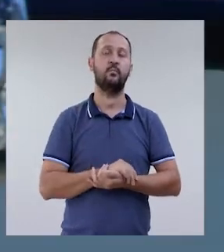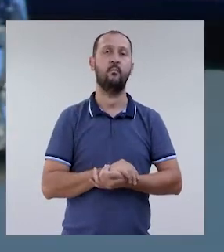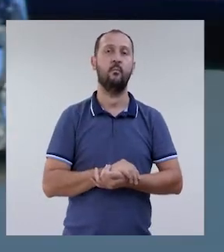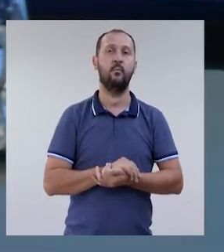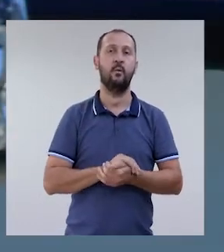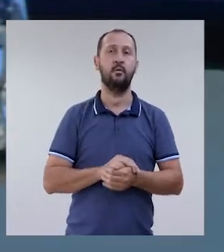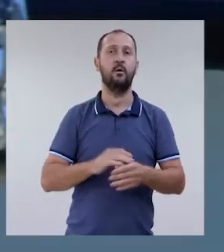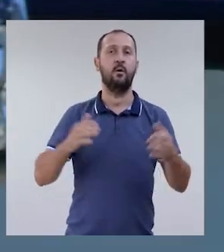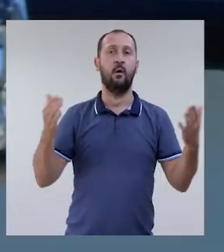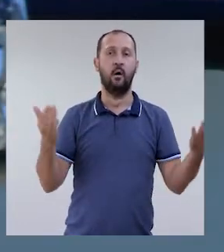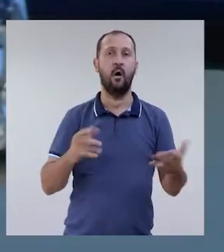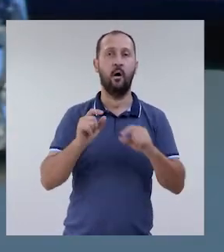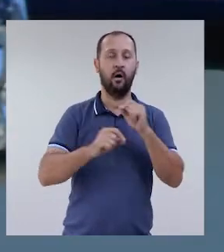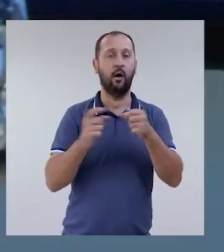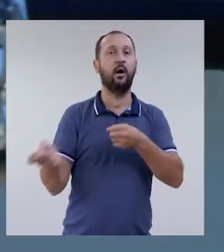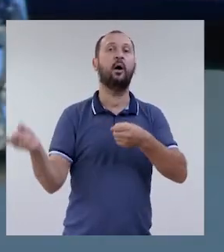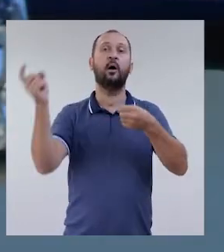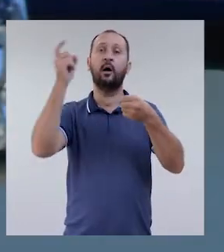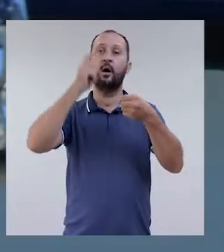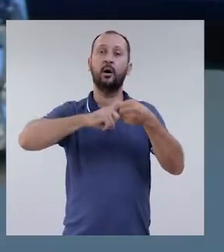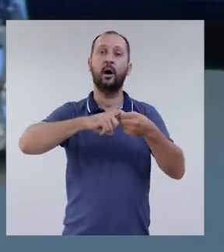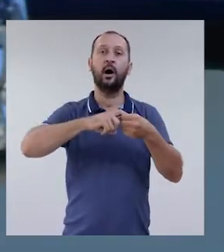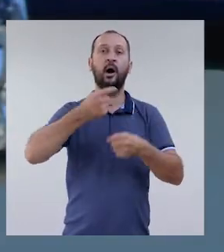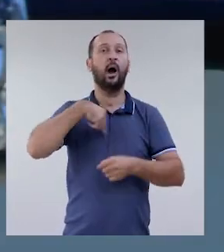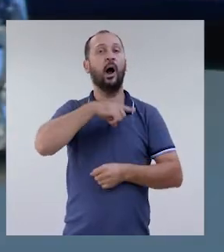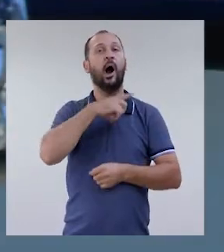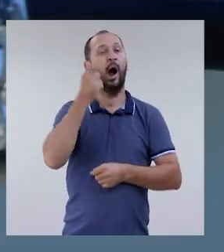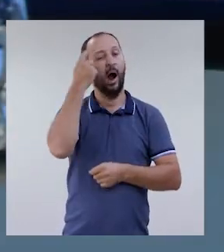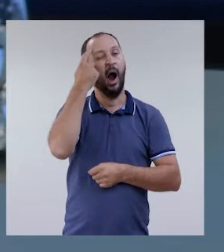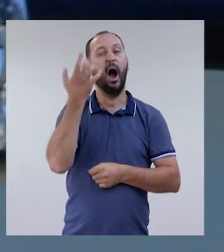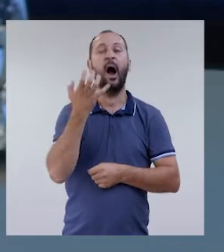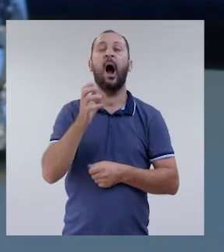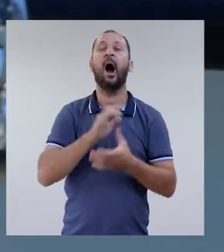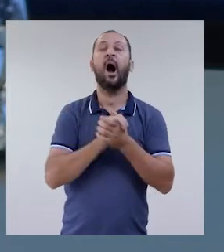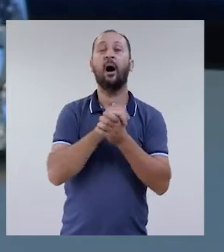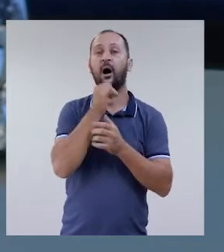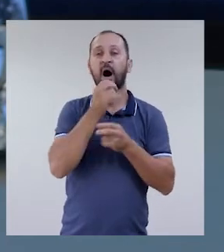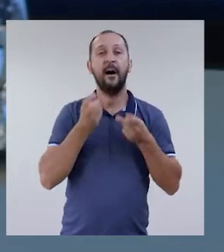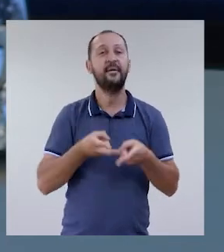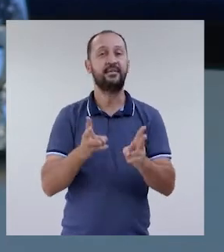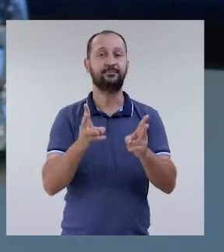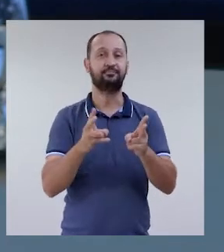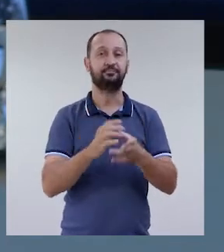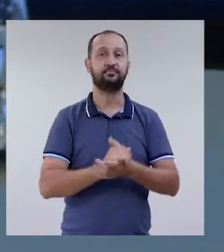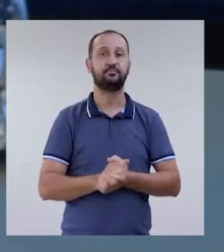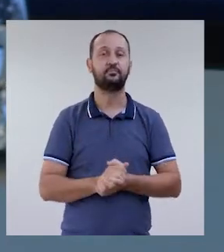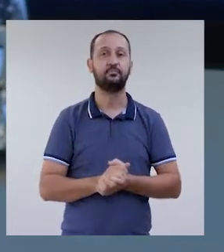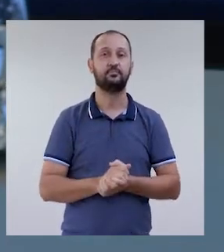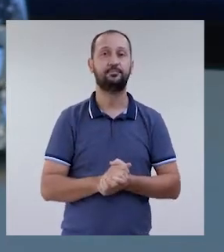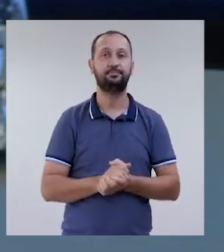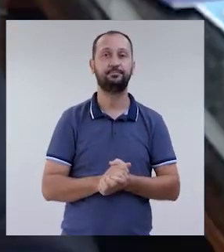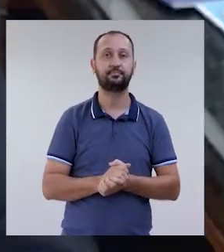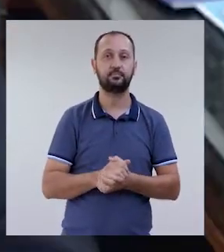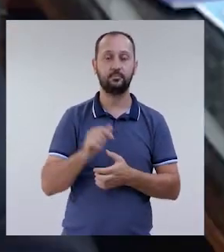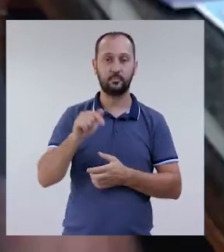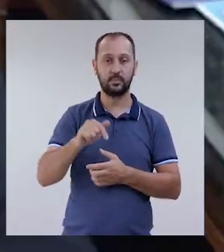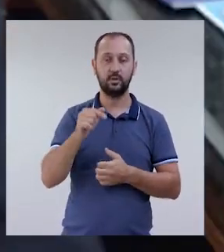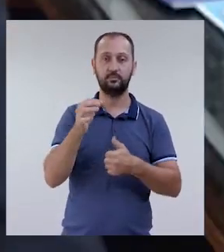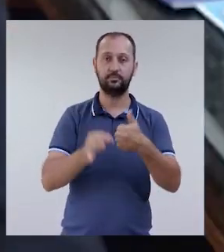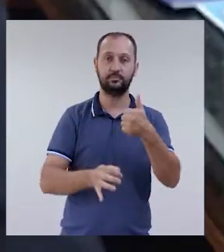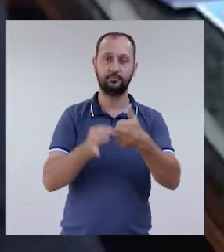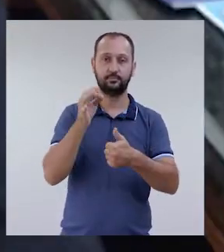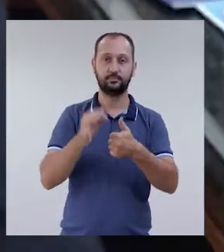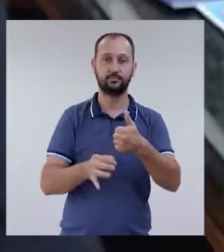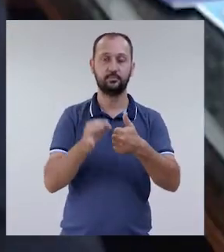satisfatório, né? E agora, com esse retorno, né, nós pretendemos aí dar continuidade. Aqui